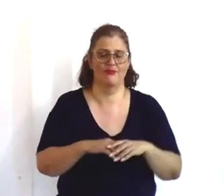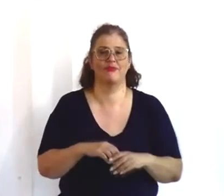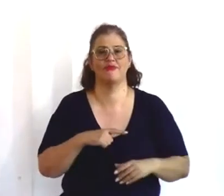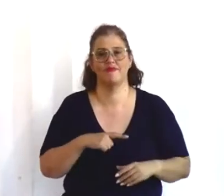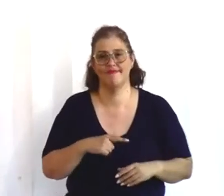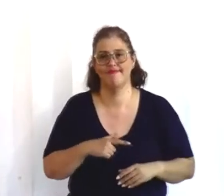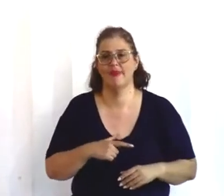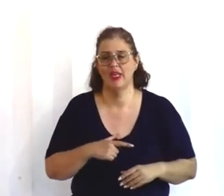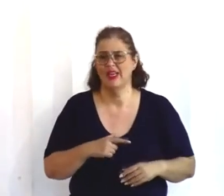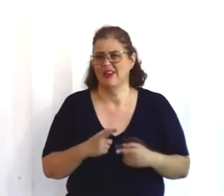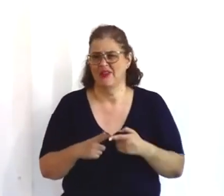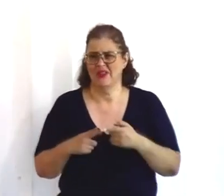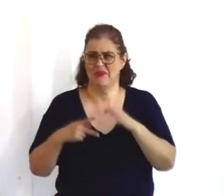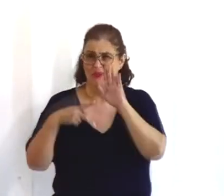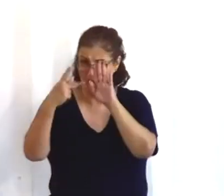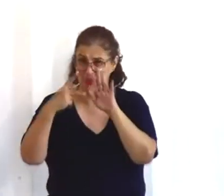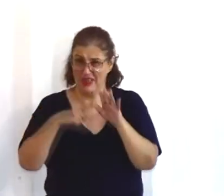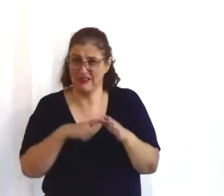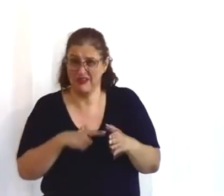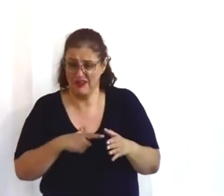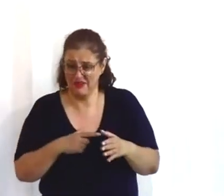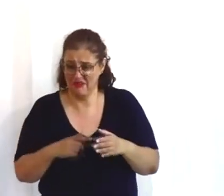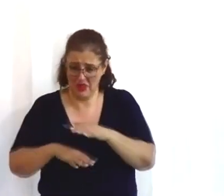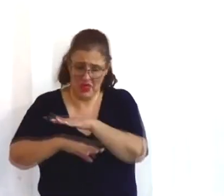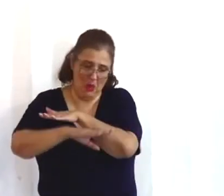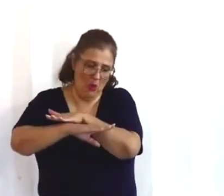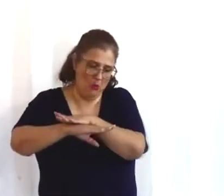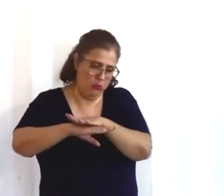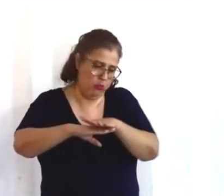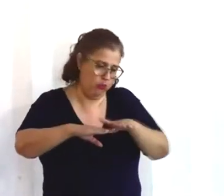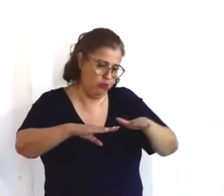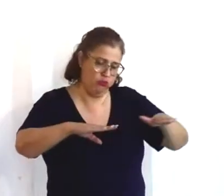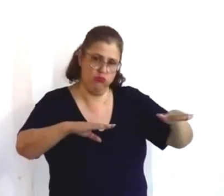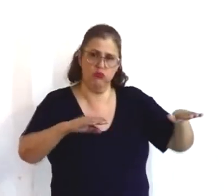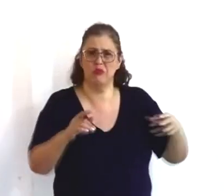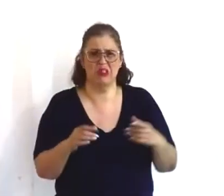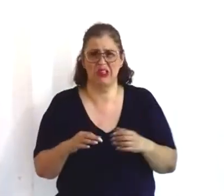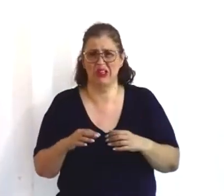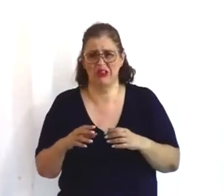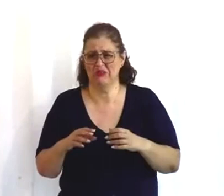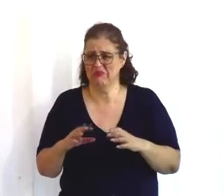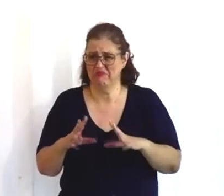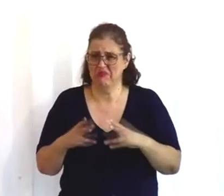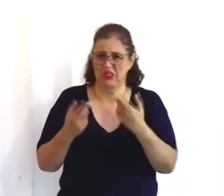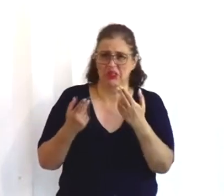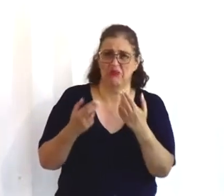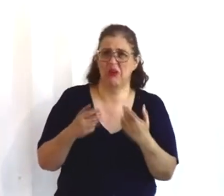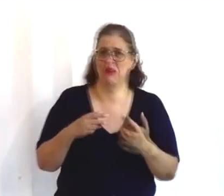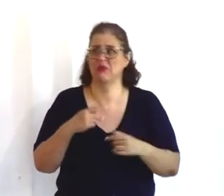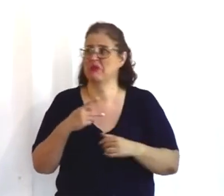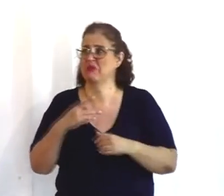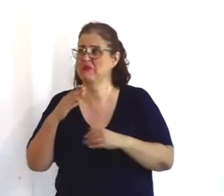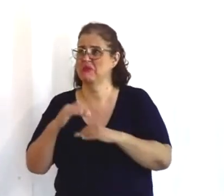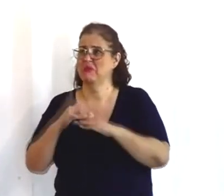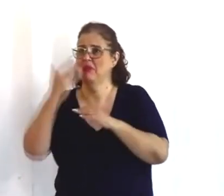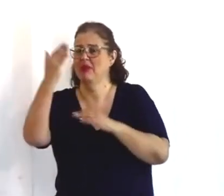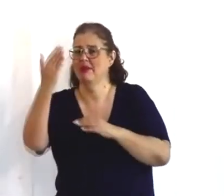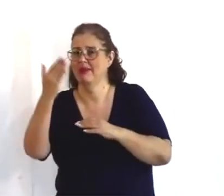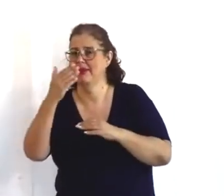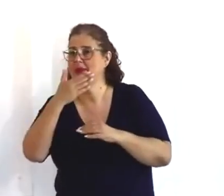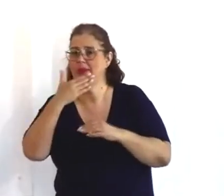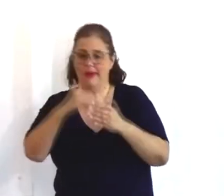igreja. Mas olha que coisa linda, e nós vamos terminar com esse versículo, verso 21 do capítulo 3. Ao vencedor